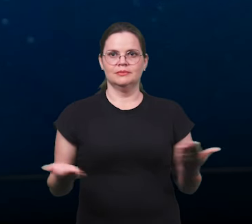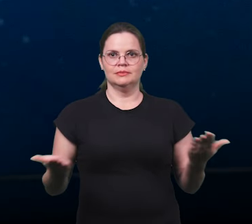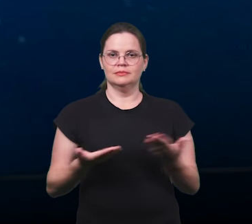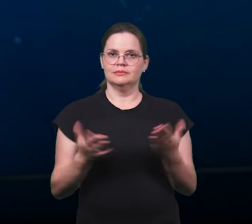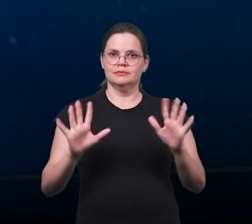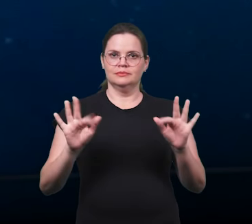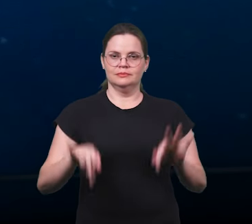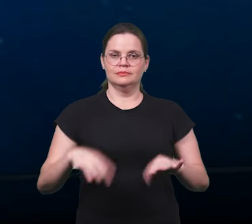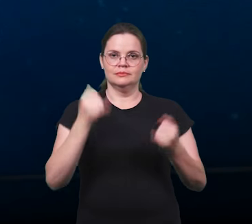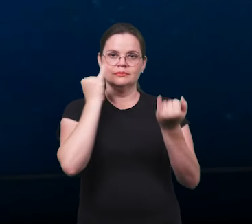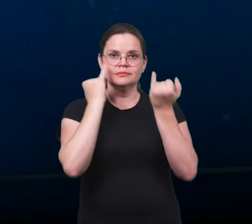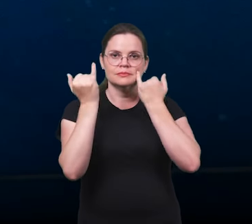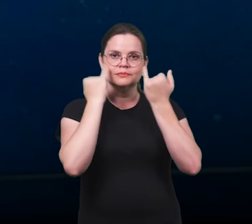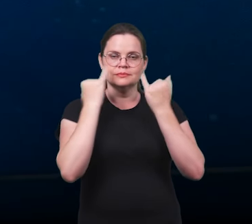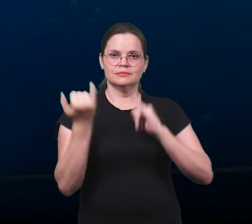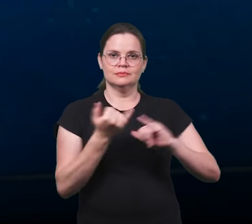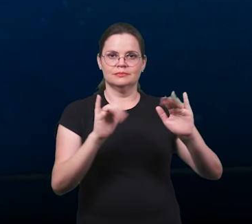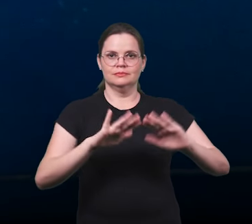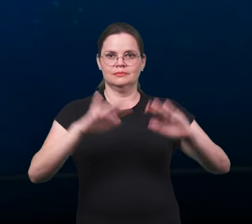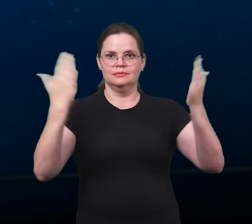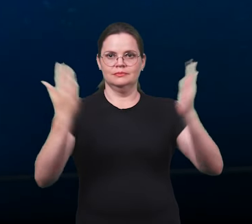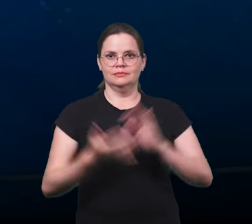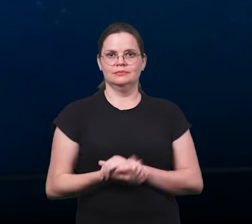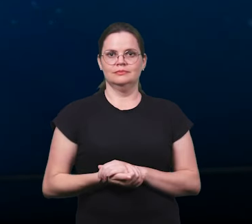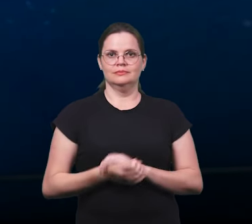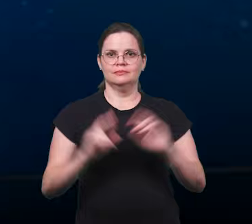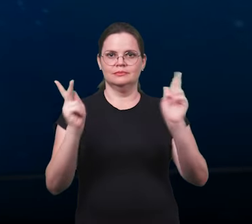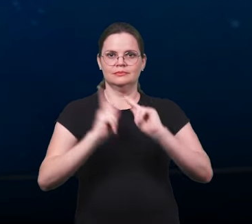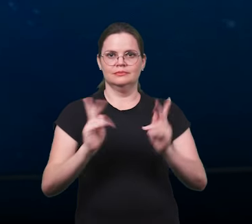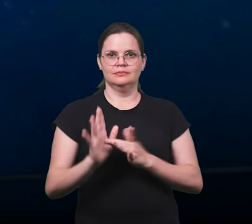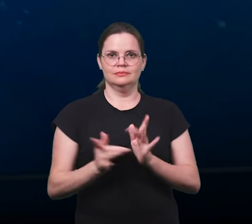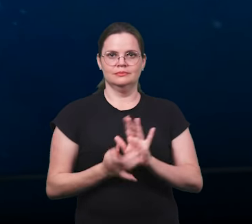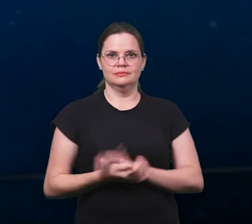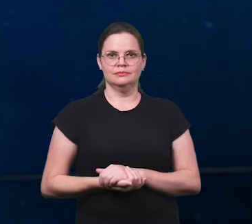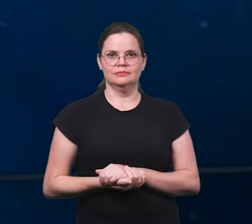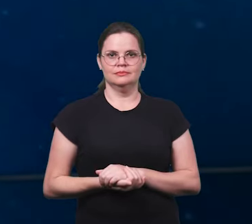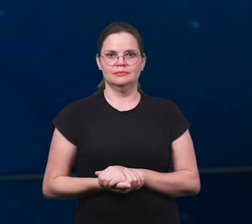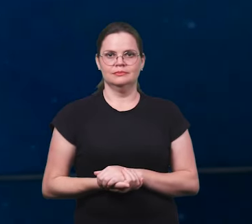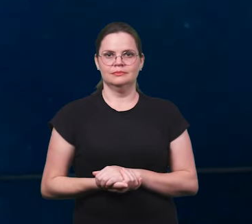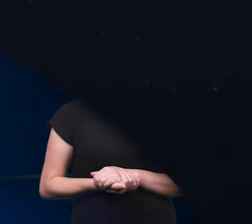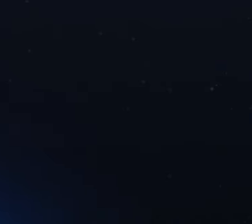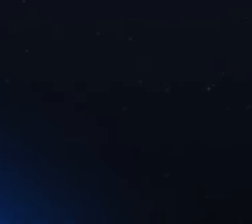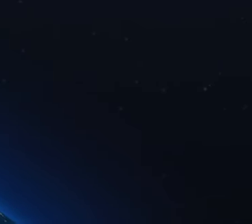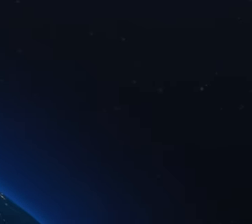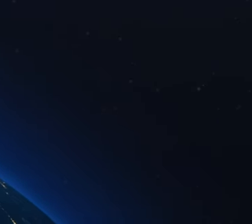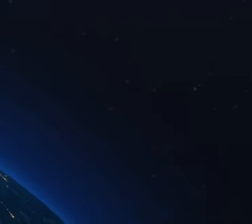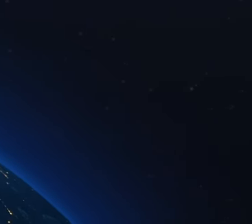E assim encerramos mais uma edição do Painel Trombetas e Festas. A paz do Senhor.